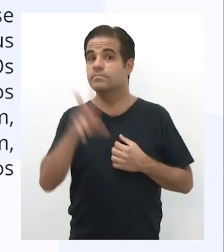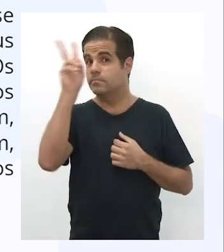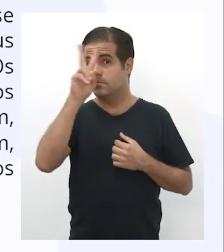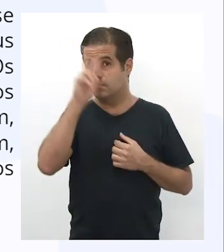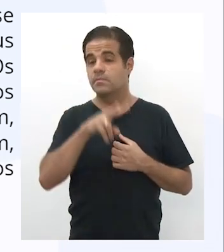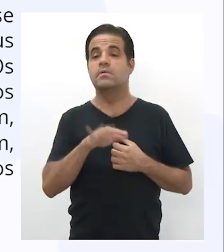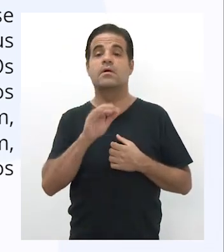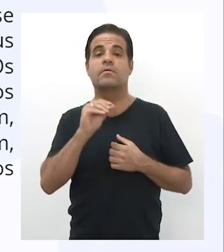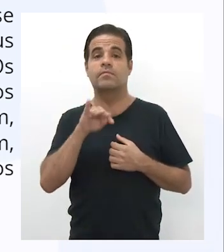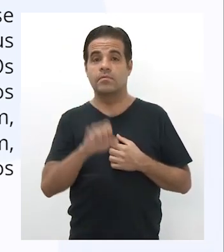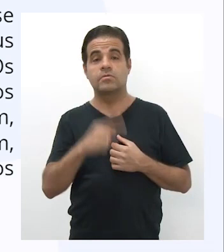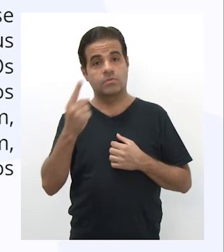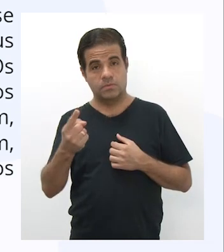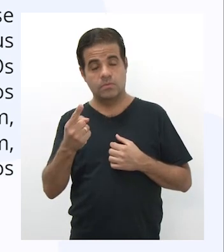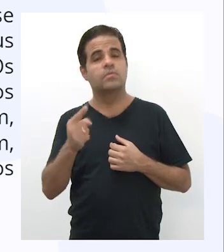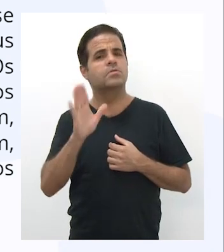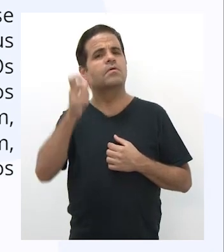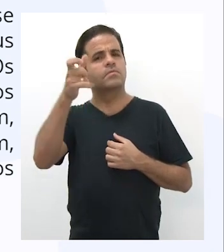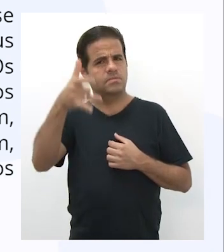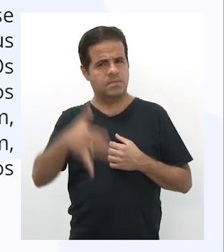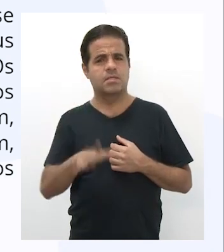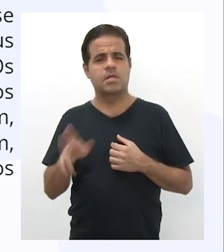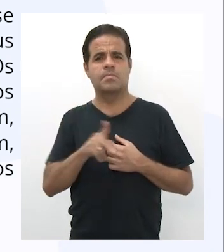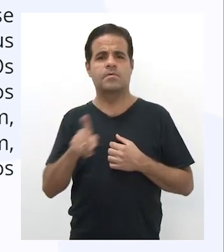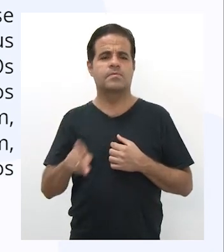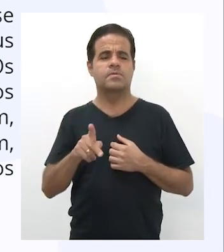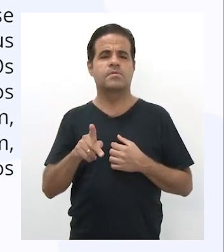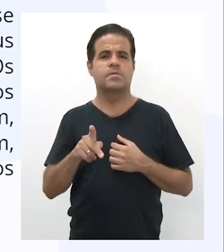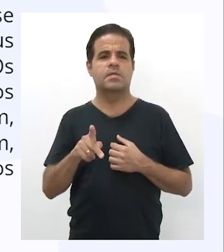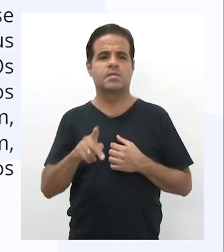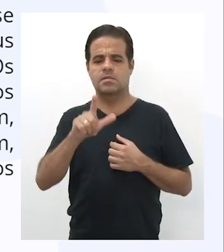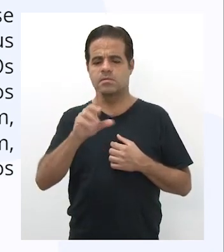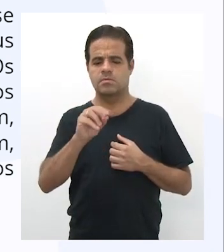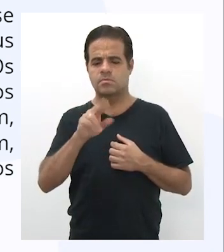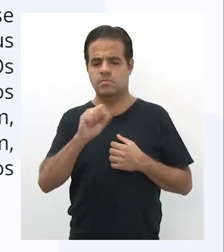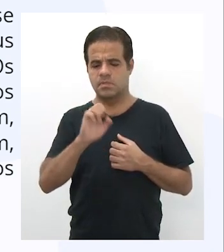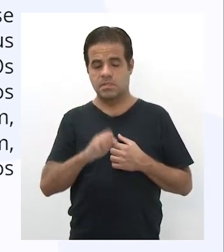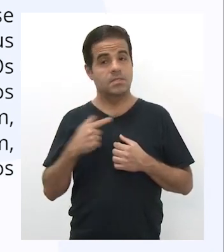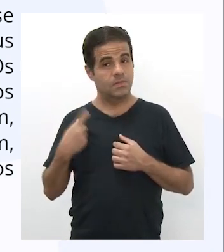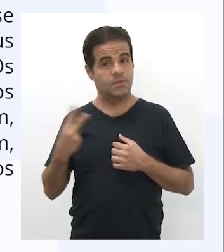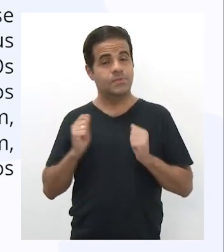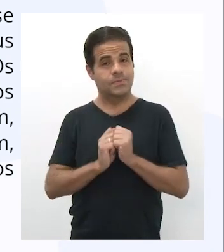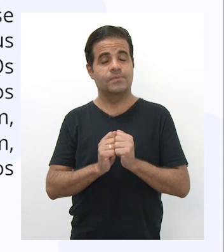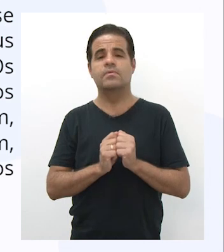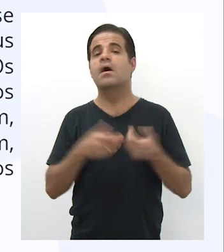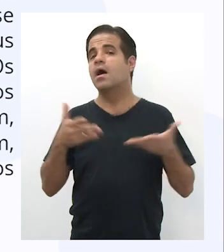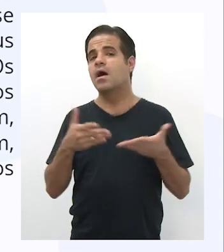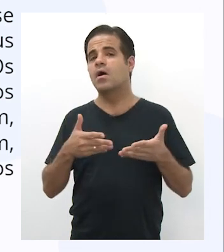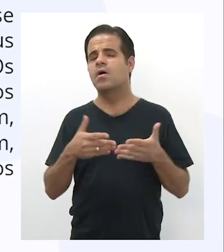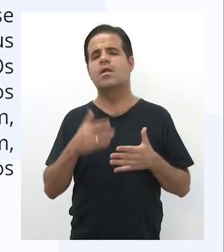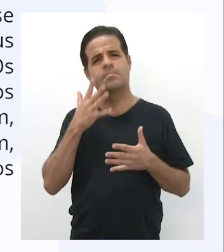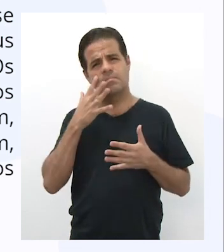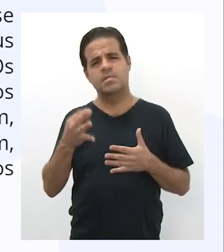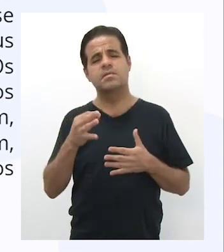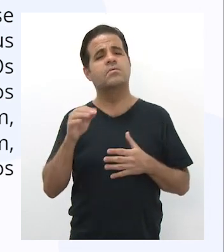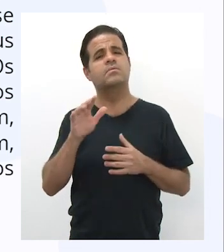que a fonte 1, ela já foi até explicada aqui pela professora Luísa, que está conosco. Então agora, sexto ano, presta atenção